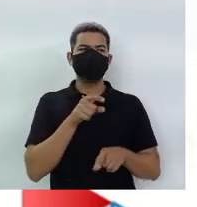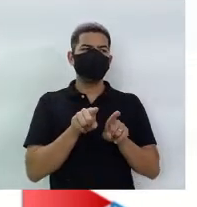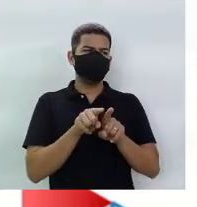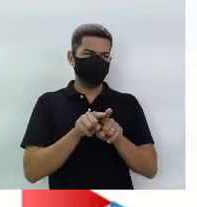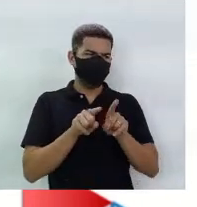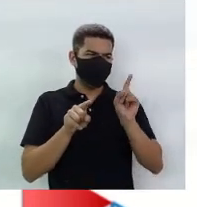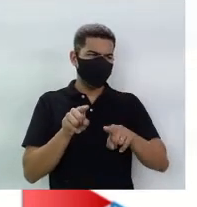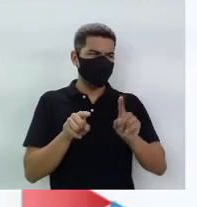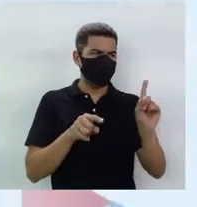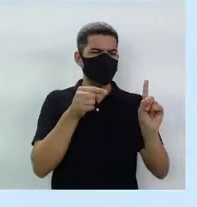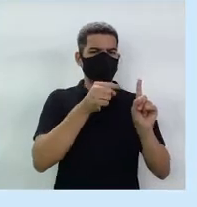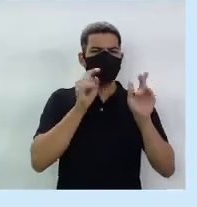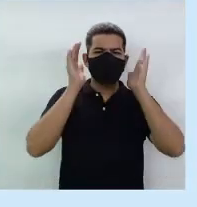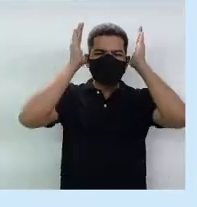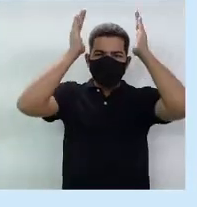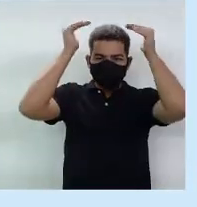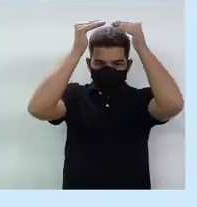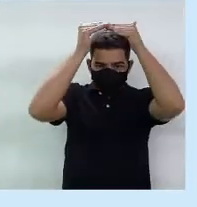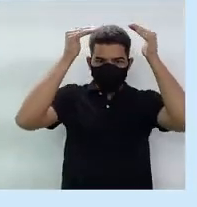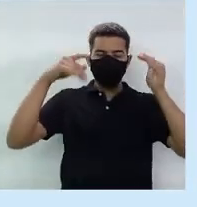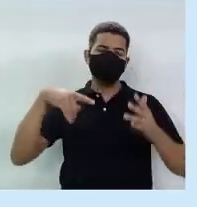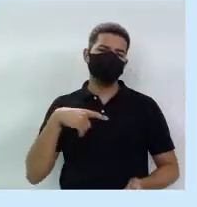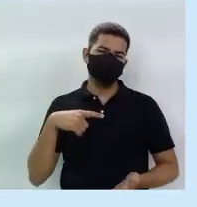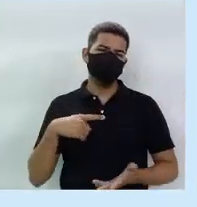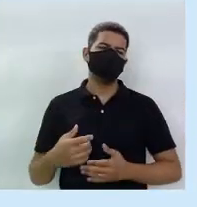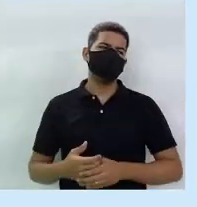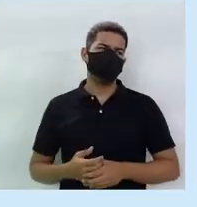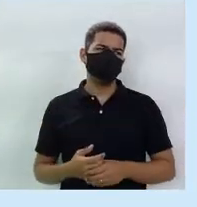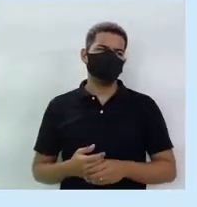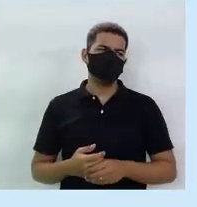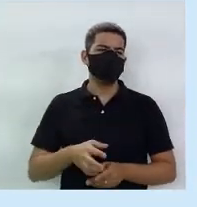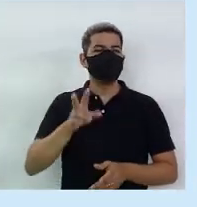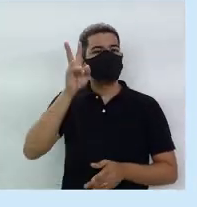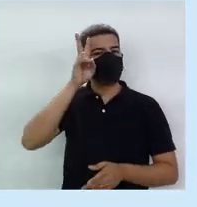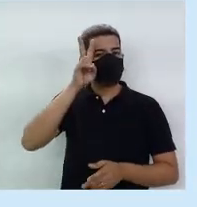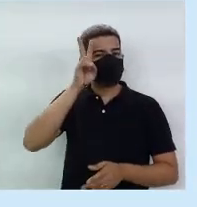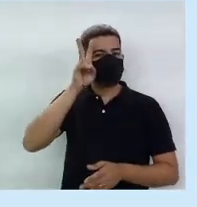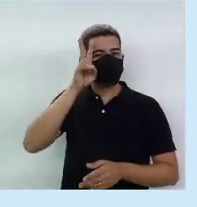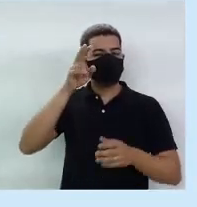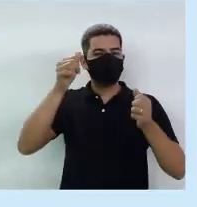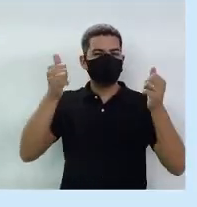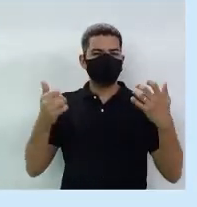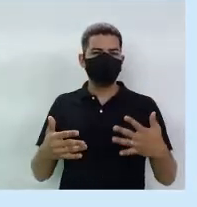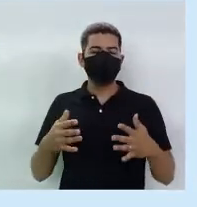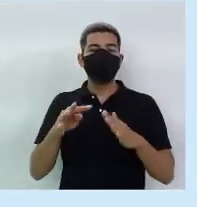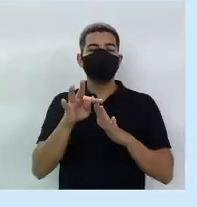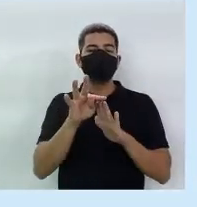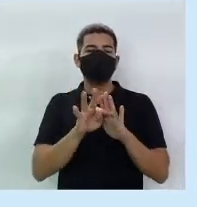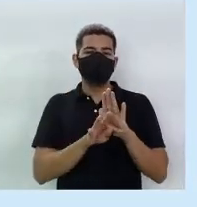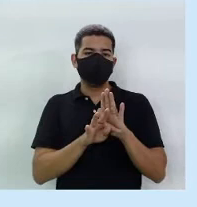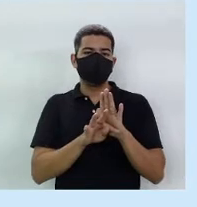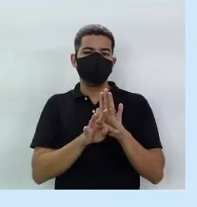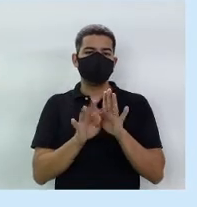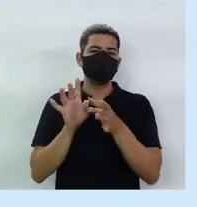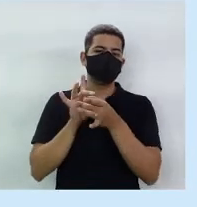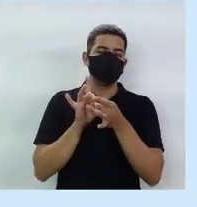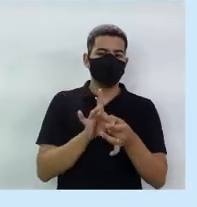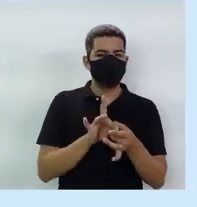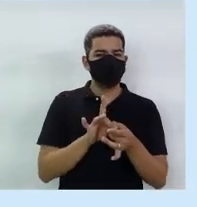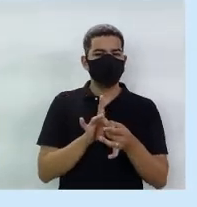o Papa. Então, vamos adiante. Lembrem-se bem essa relação: texto,